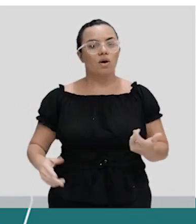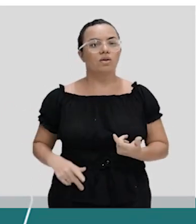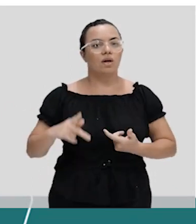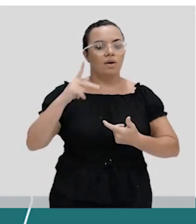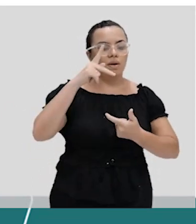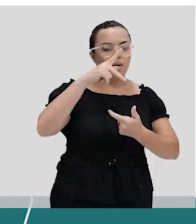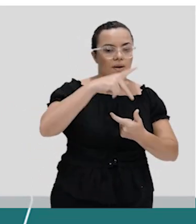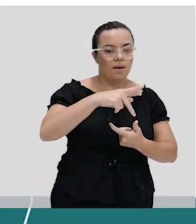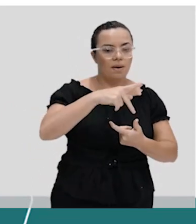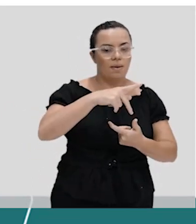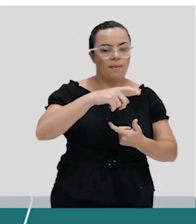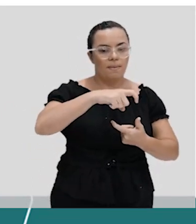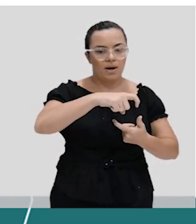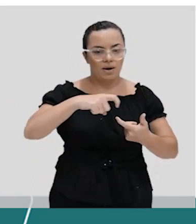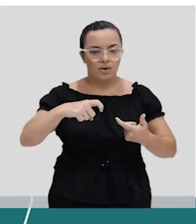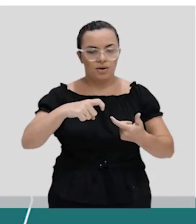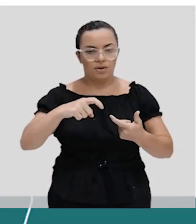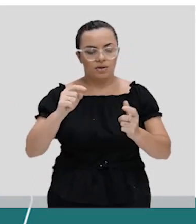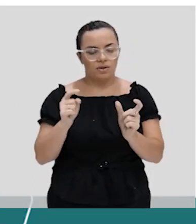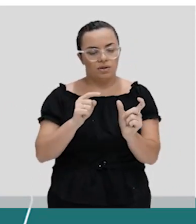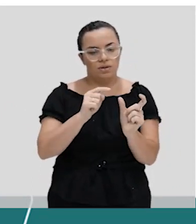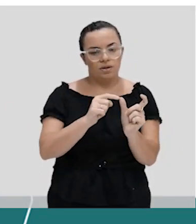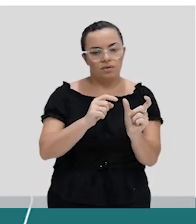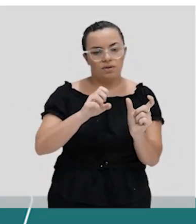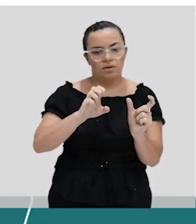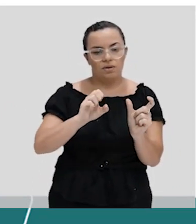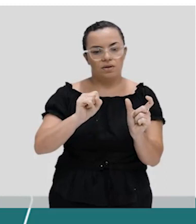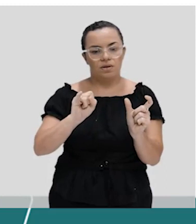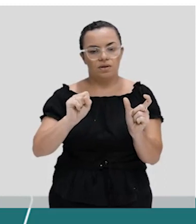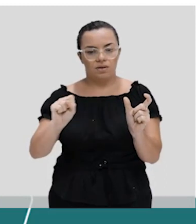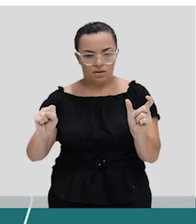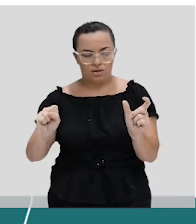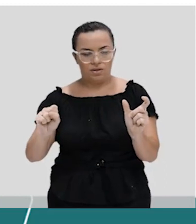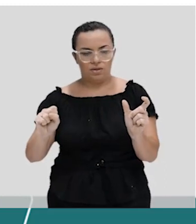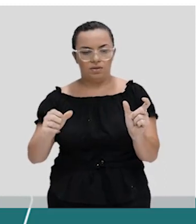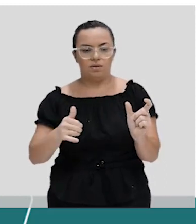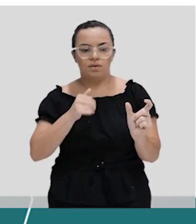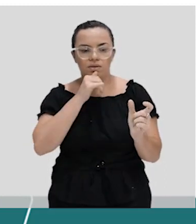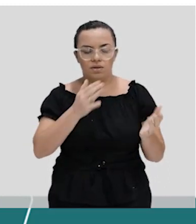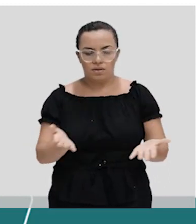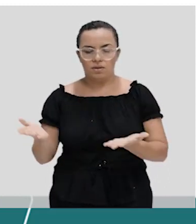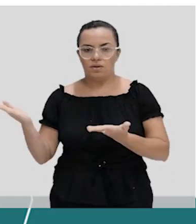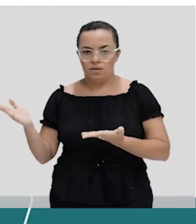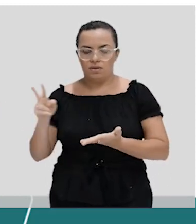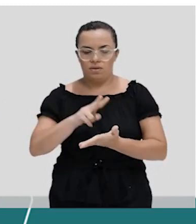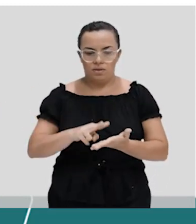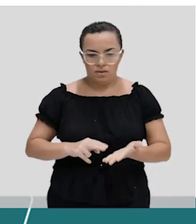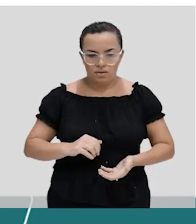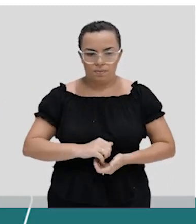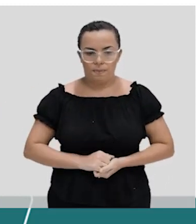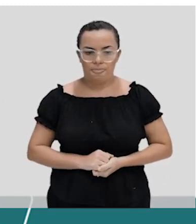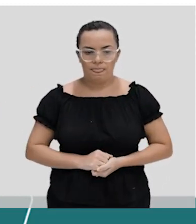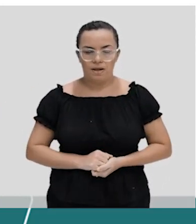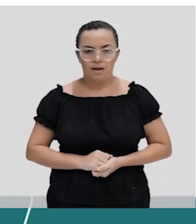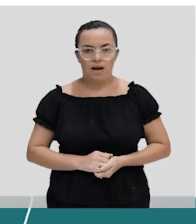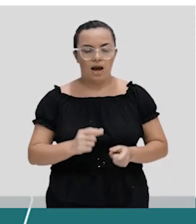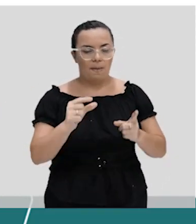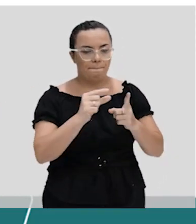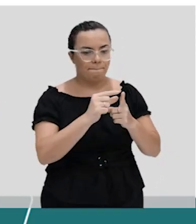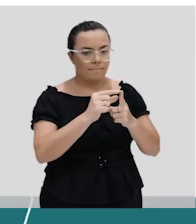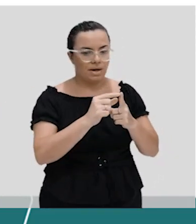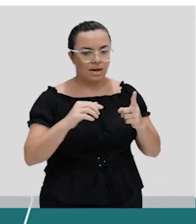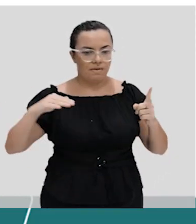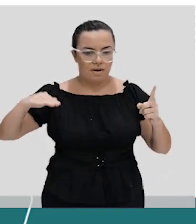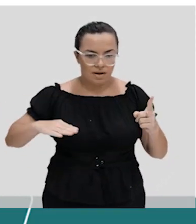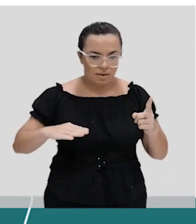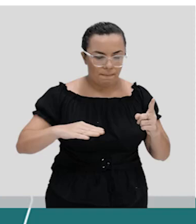míssil, mísseis. A palavra réptil pode formar seu plural de duas maneiras, répteis ou répteis, que